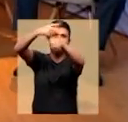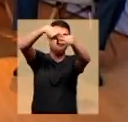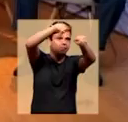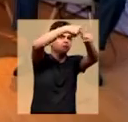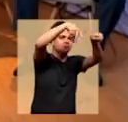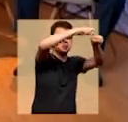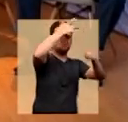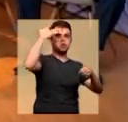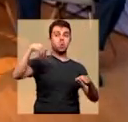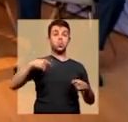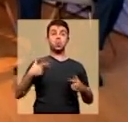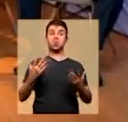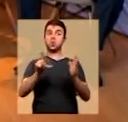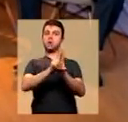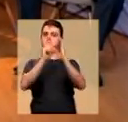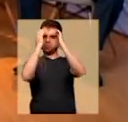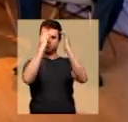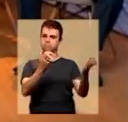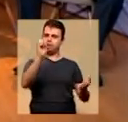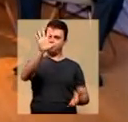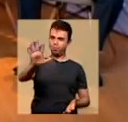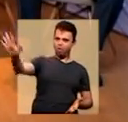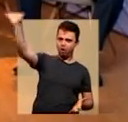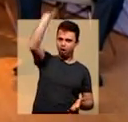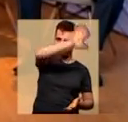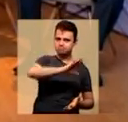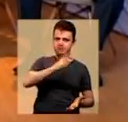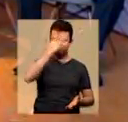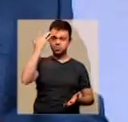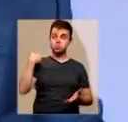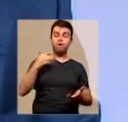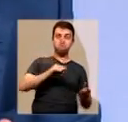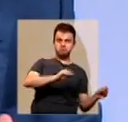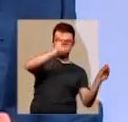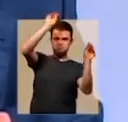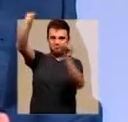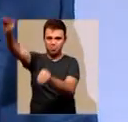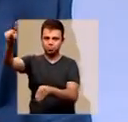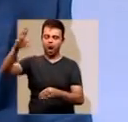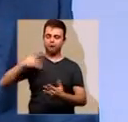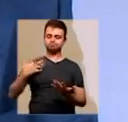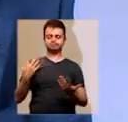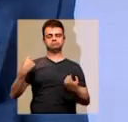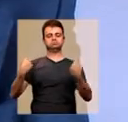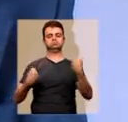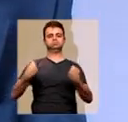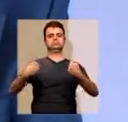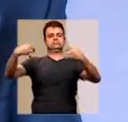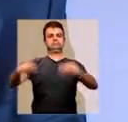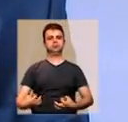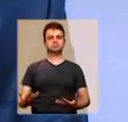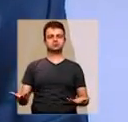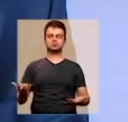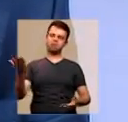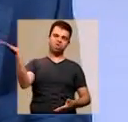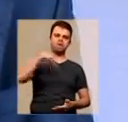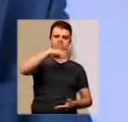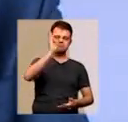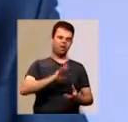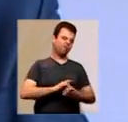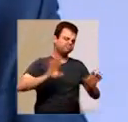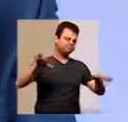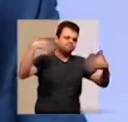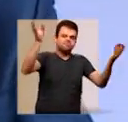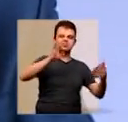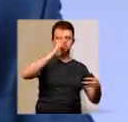faz. Encantado, né? Lá ele vai para os Estados Unidos, para a Europa, não faz nada errado. Sim. Faz nada errado. Aqui no Brasil, não. Passa